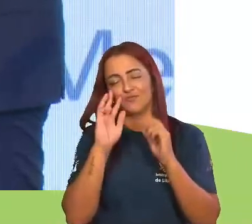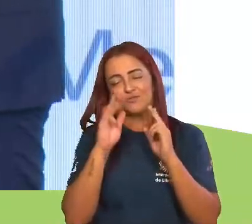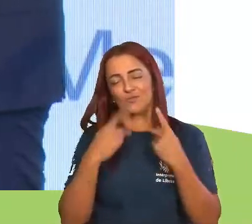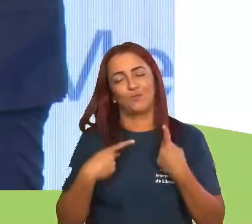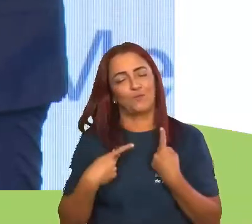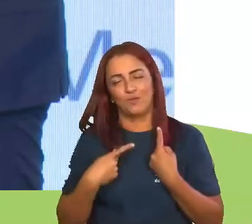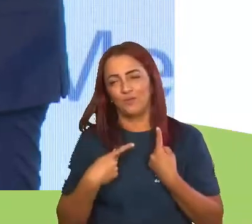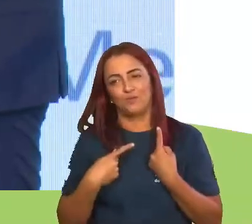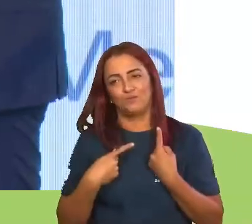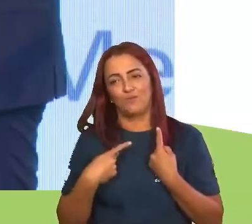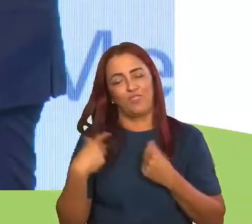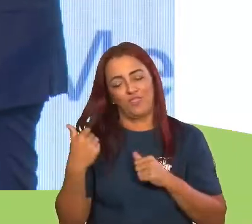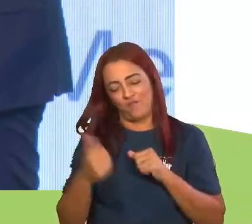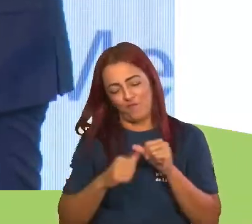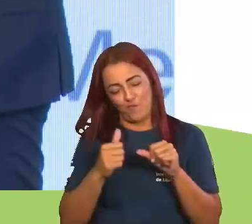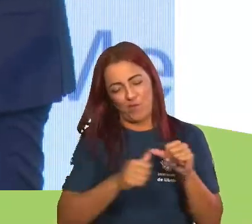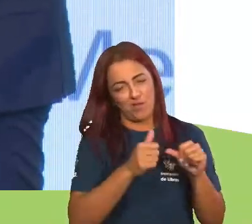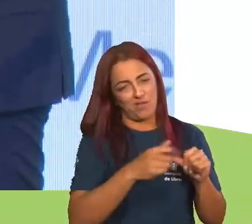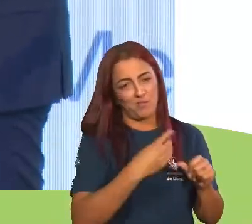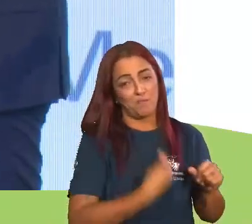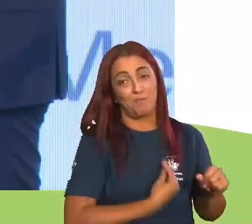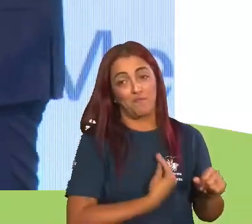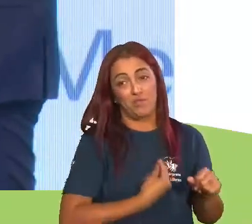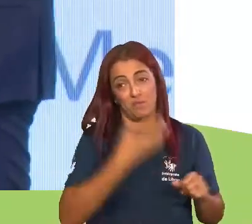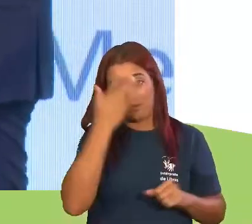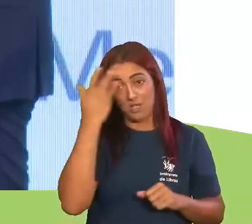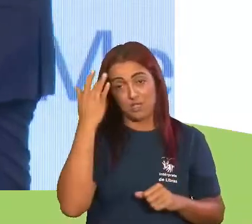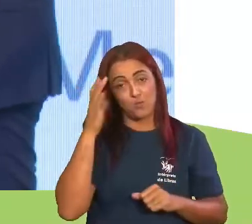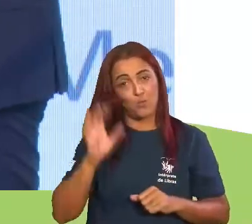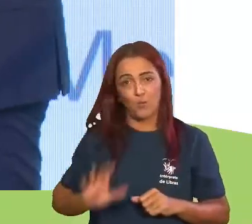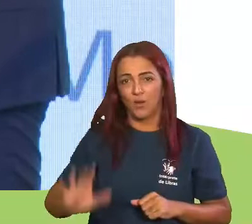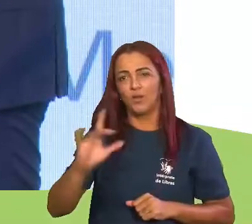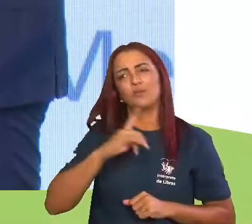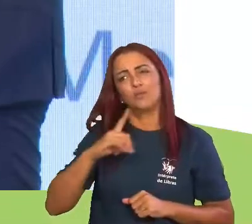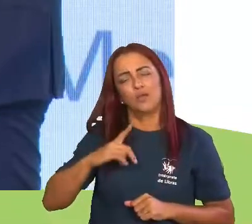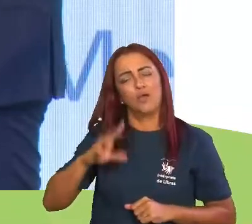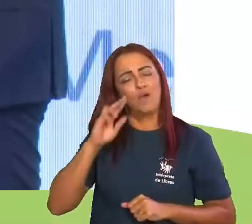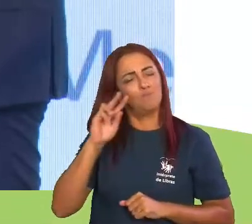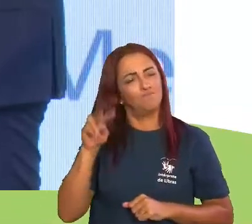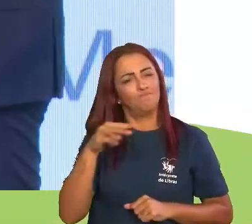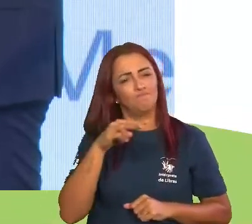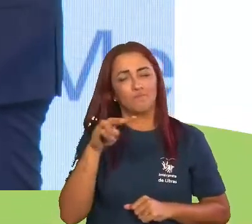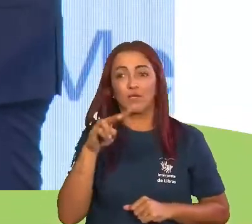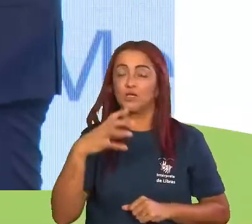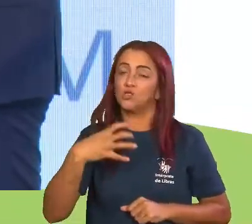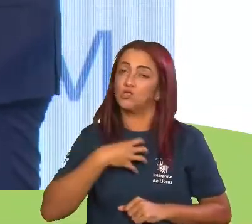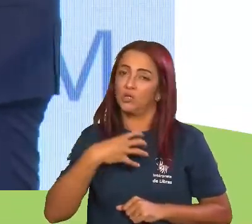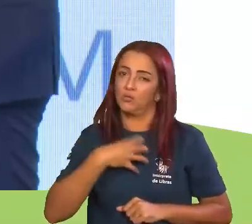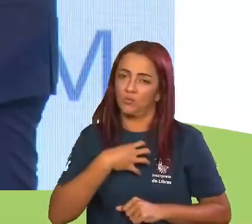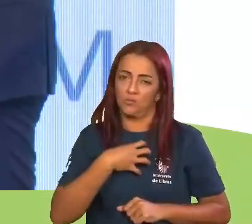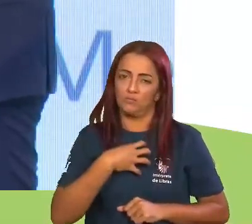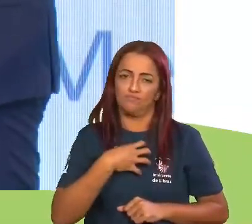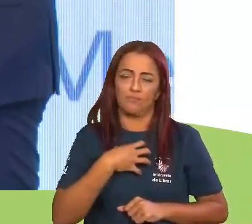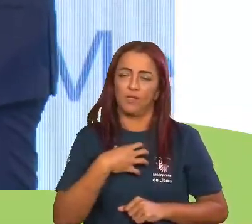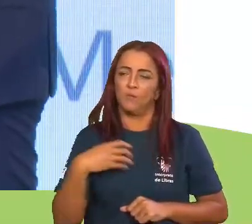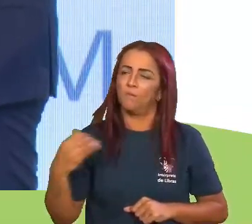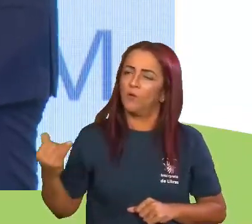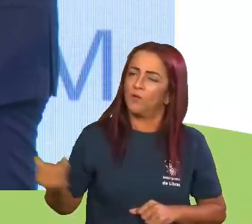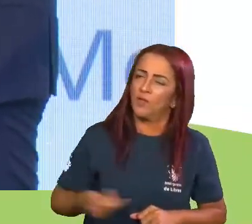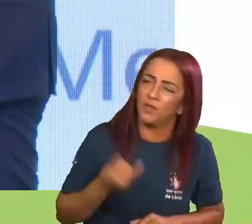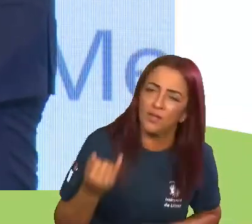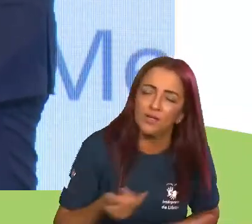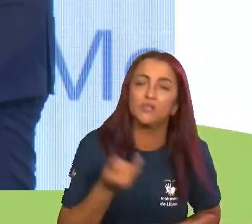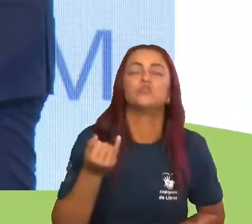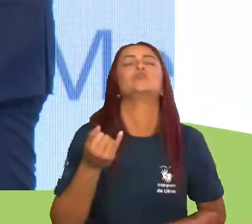humano, transformando a vida das pessoas e olhando para elas de uma maneira tão importante, né,